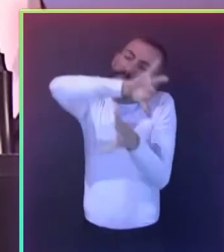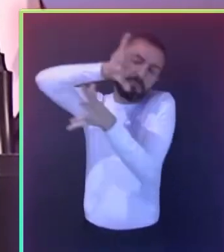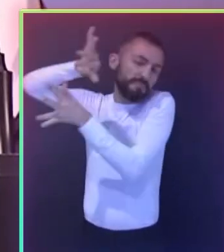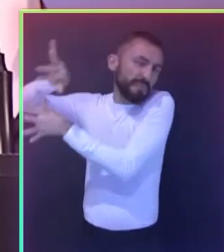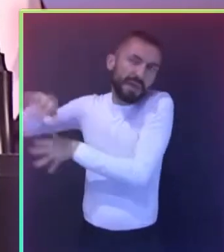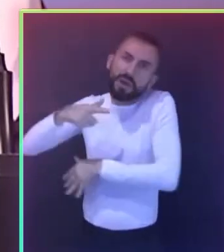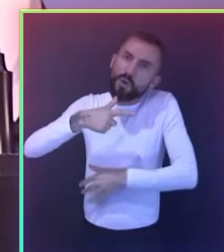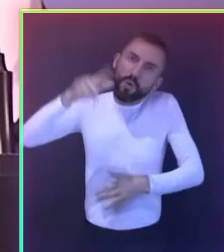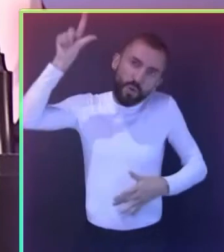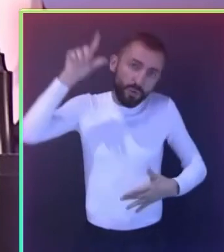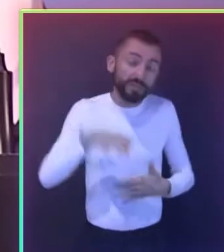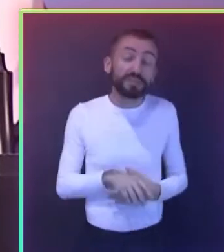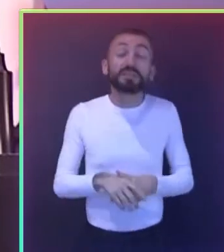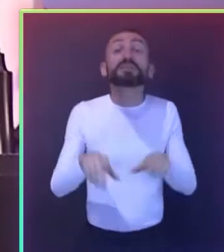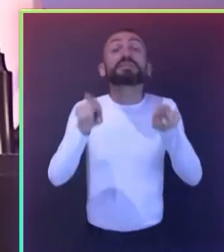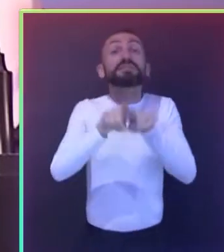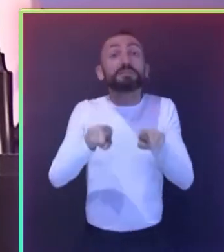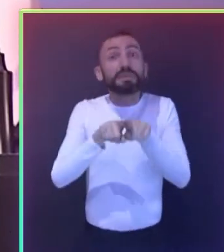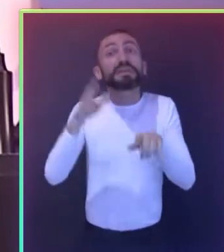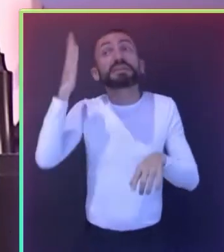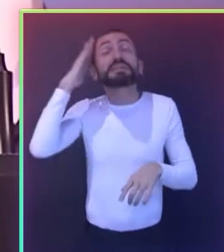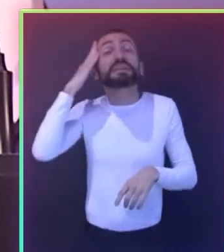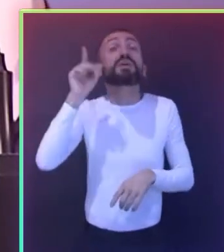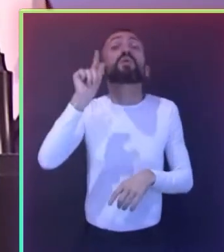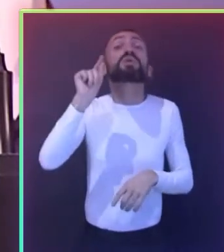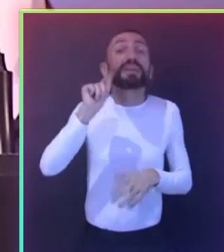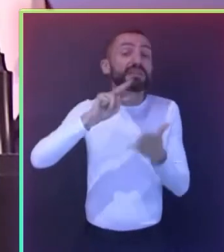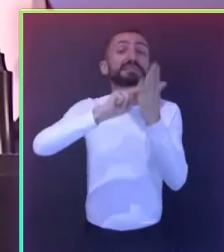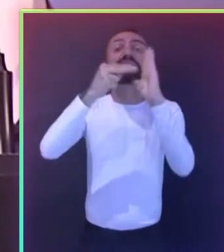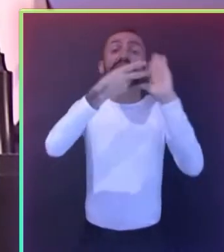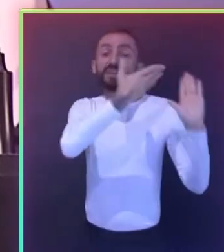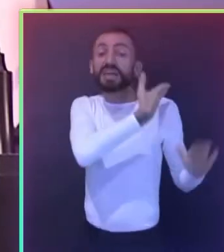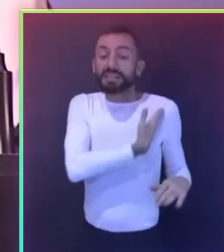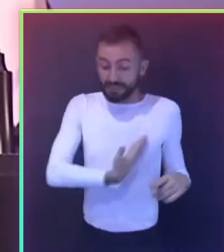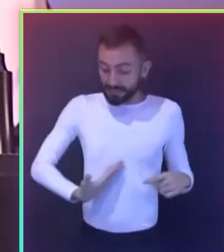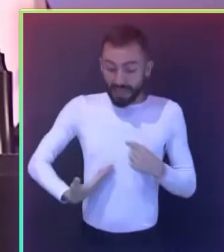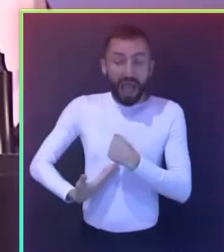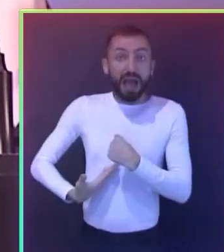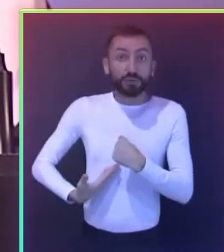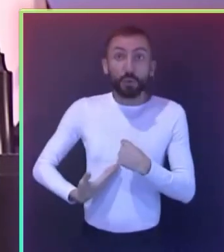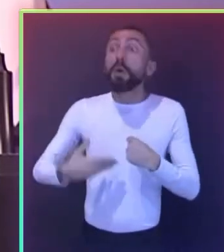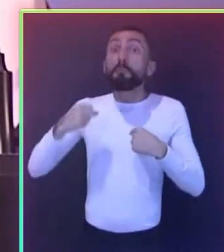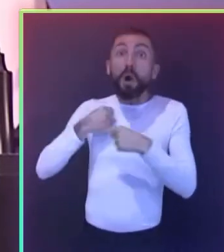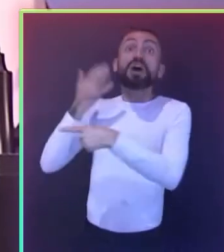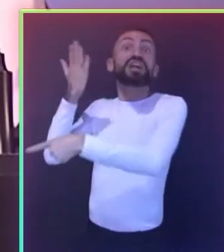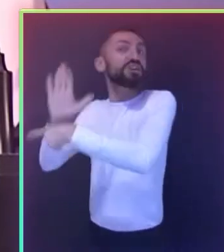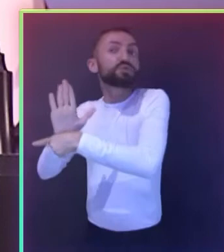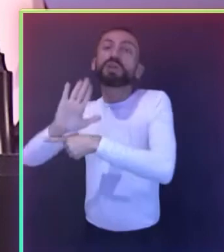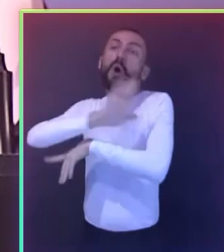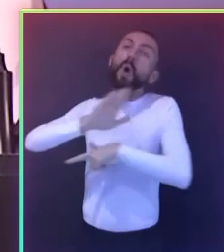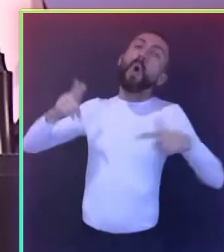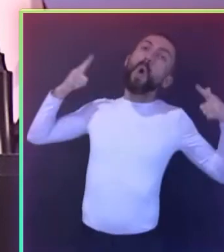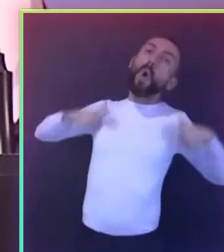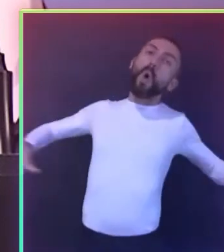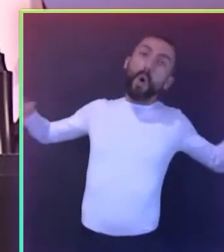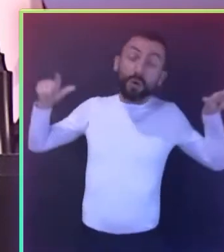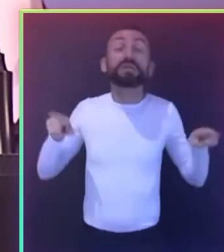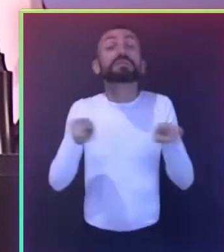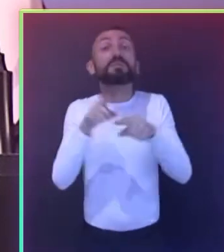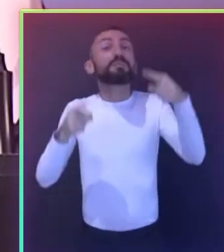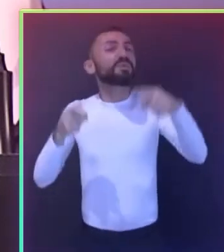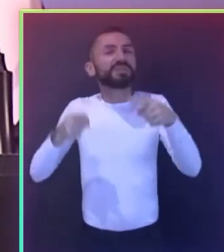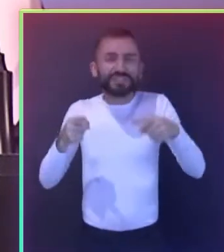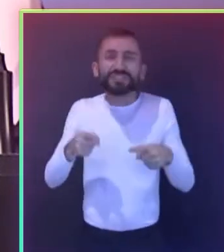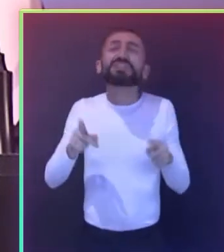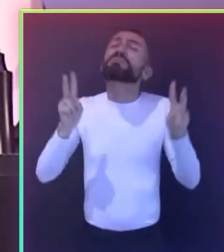aquelas sobre a concepção de estado seu tamanho suas políticas econômicas discussões essas ricas e produtivas